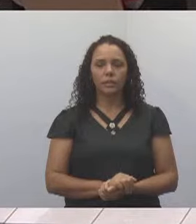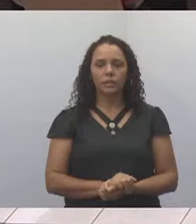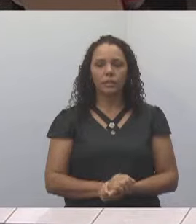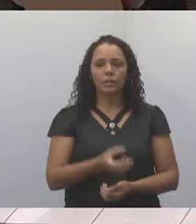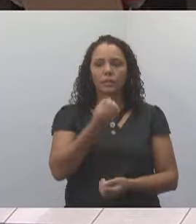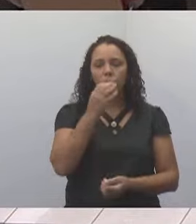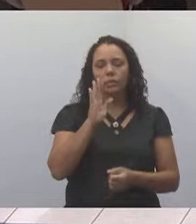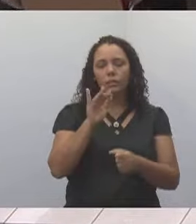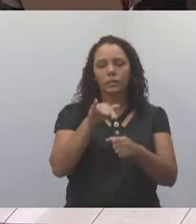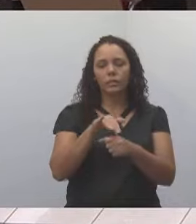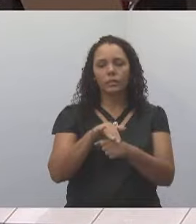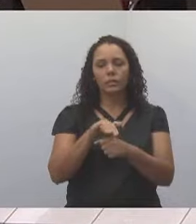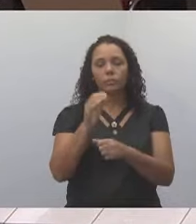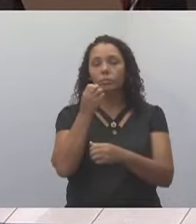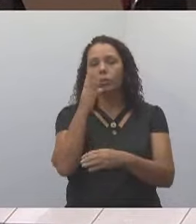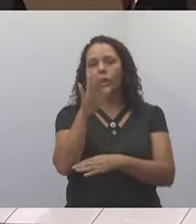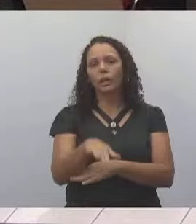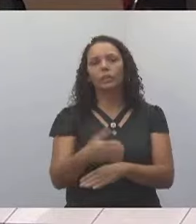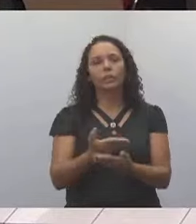Boa tarde a todos.